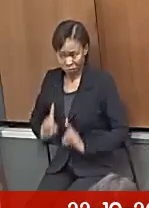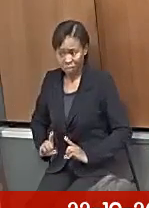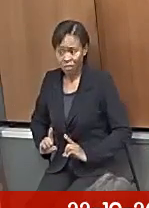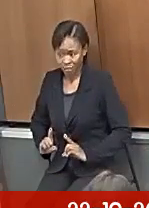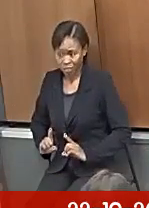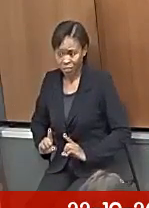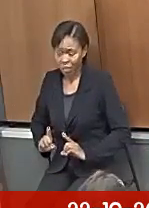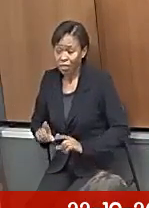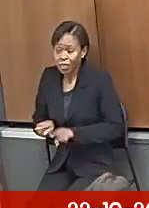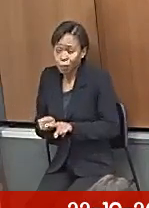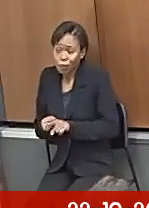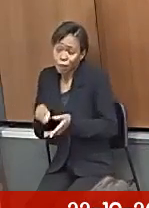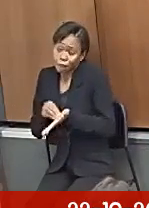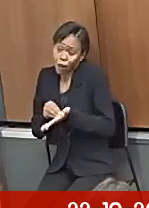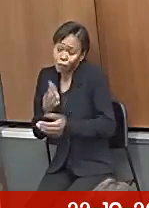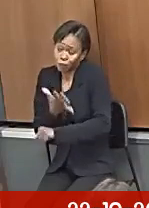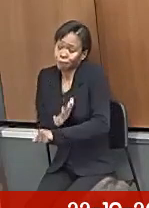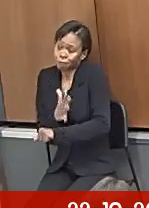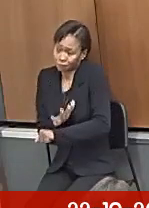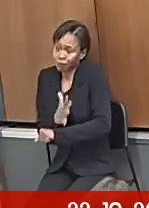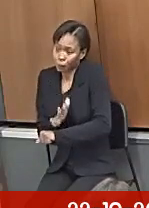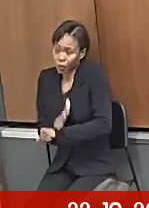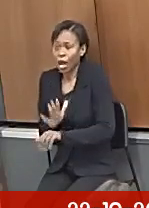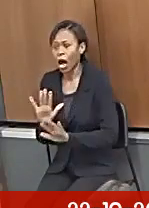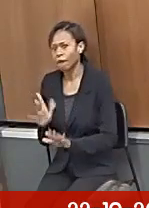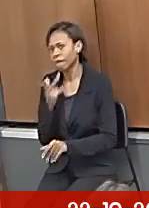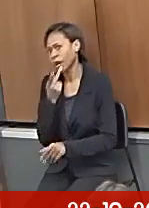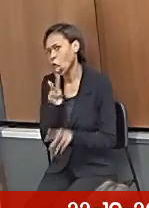somos preparados para isso, porque falar de inclusão é muito